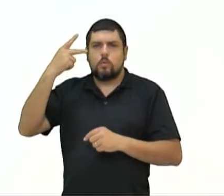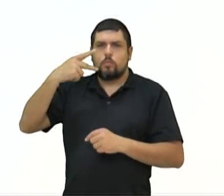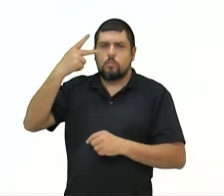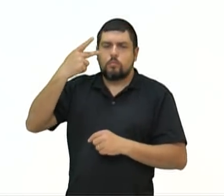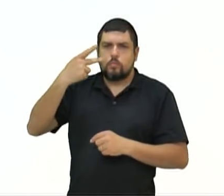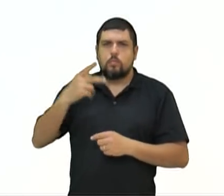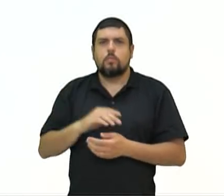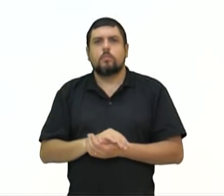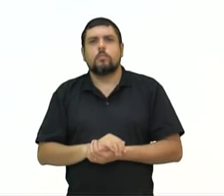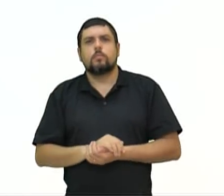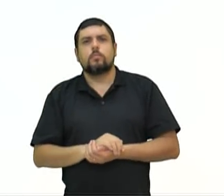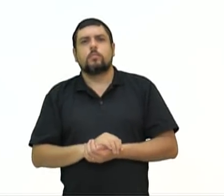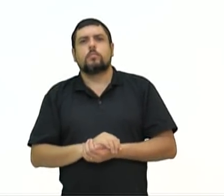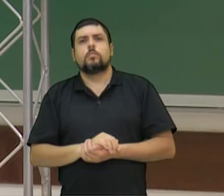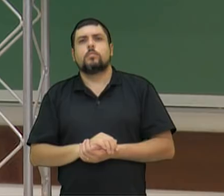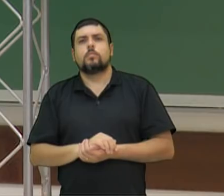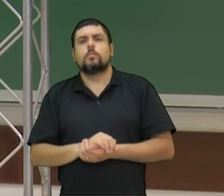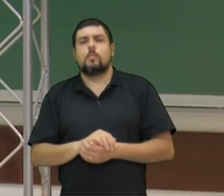né? Então, quando